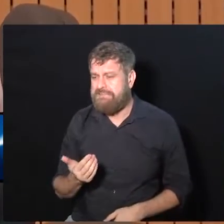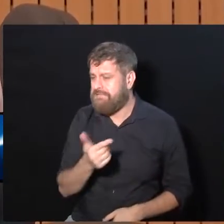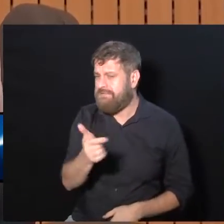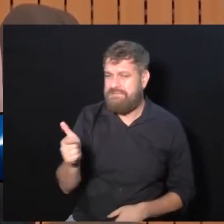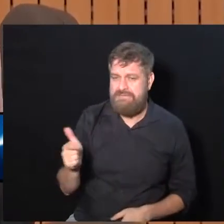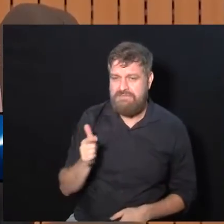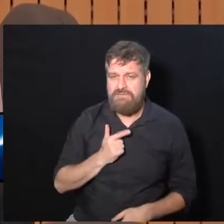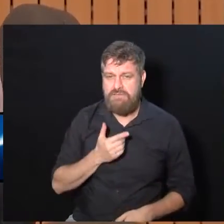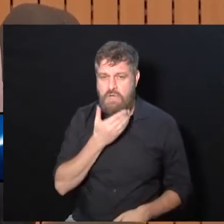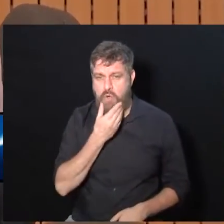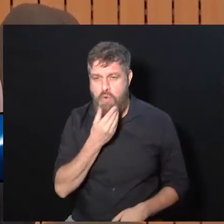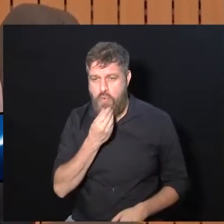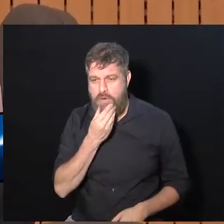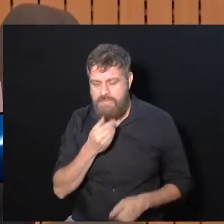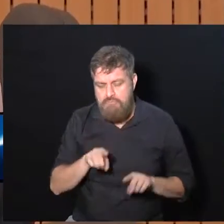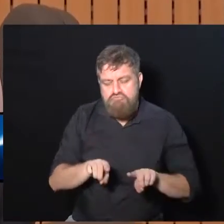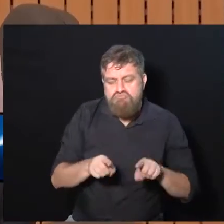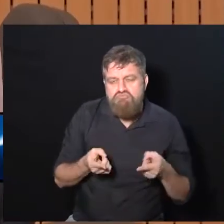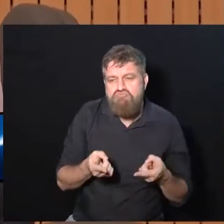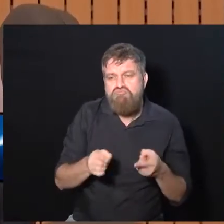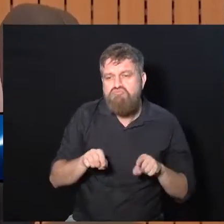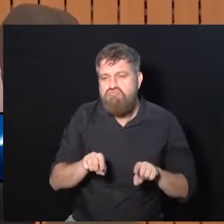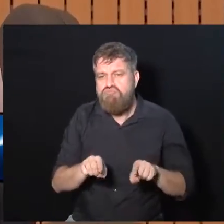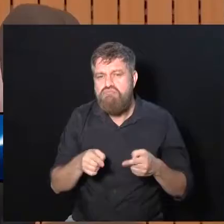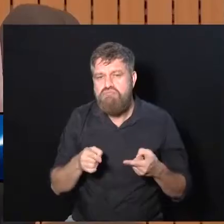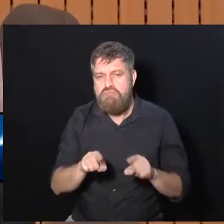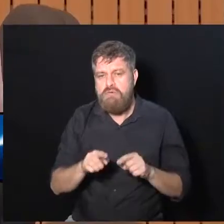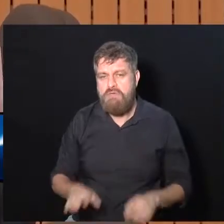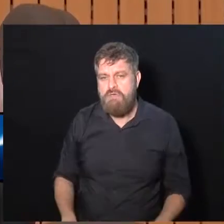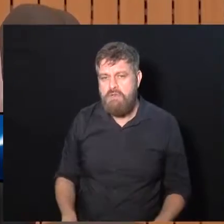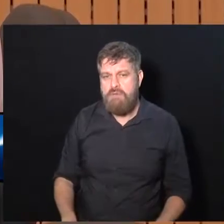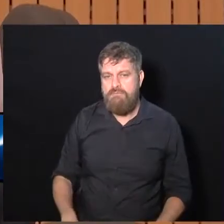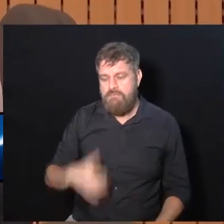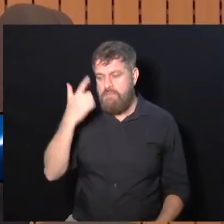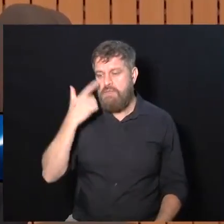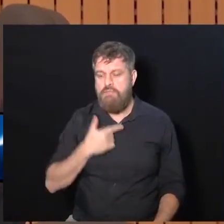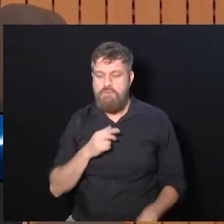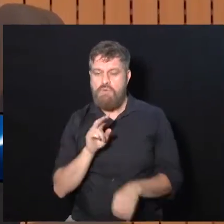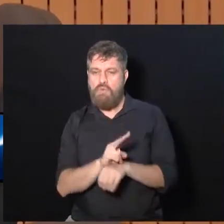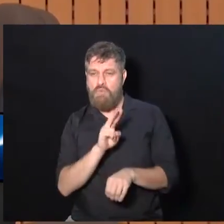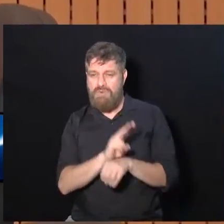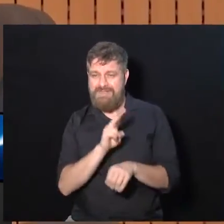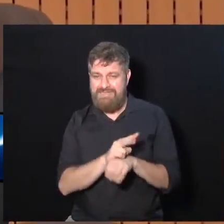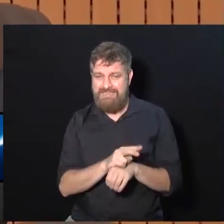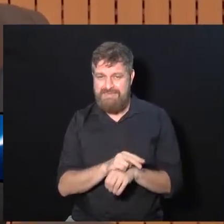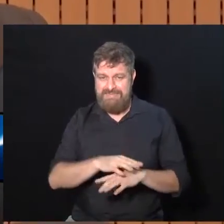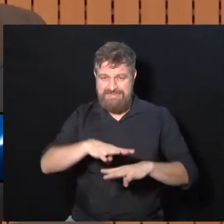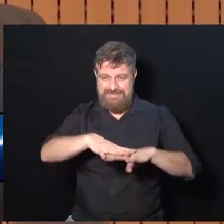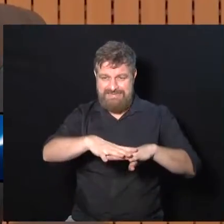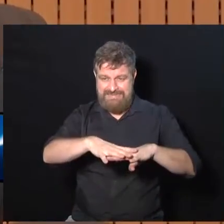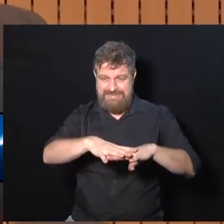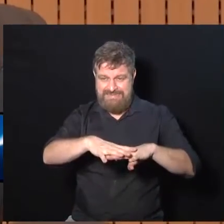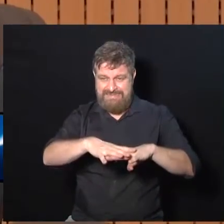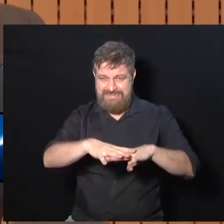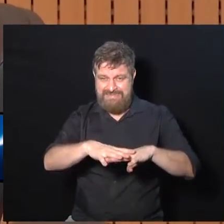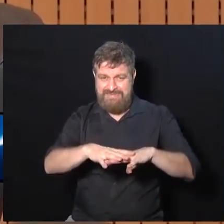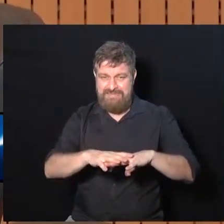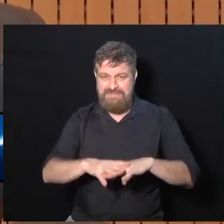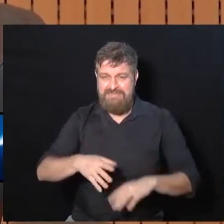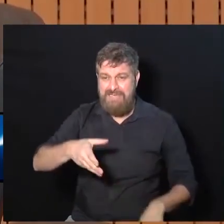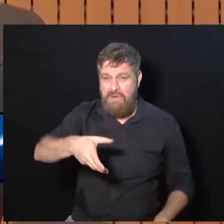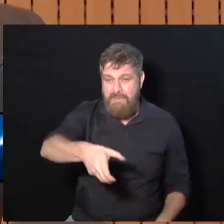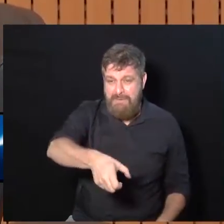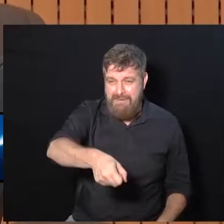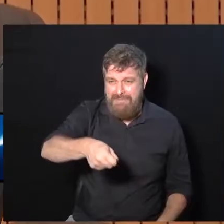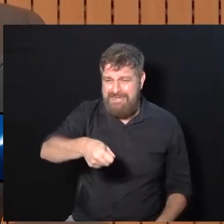E o churrasqueiro estava assando lá e tal, ele falou assim, olha para mim, Jorge, que eu vou ao banheiro. Eu falei, olha. Só que a grelha estava sem aquela proteção, eu peguei,